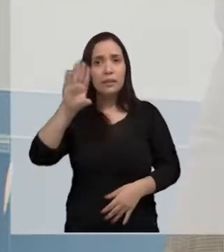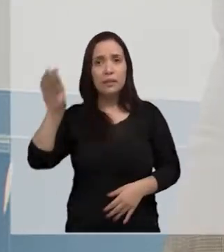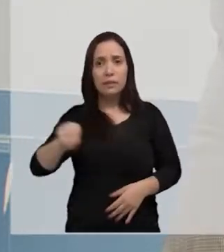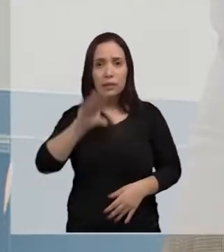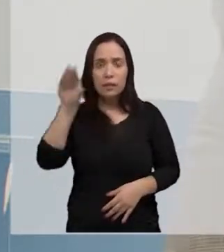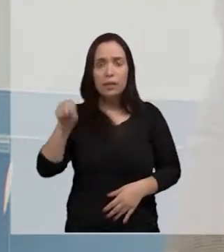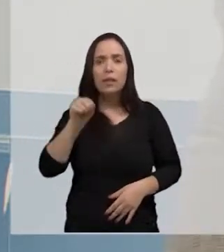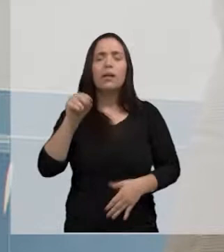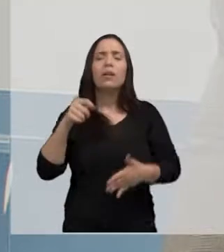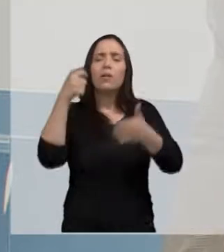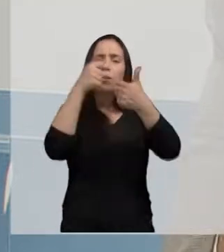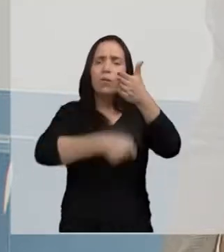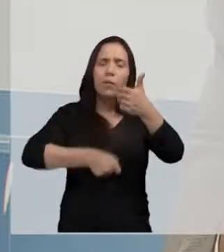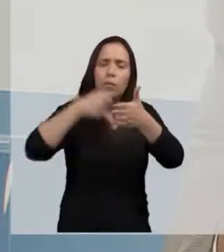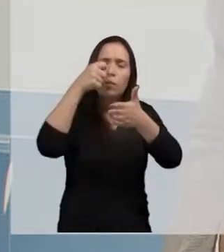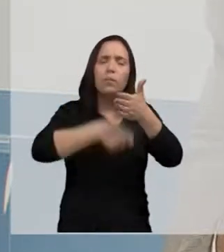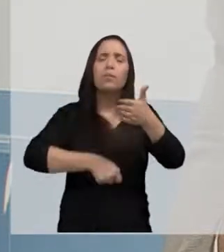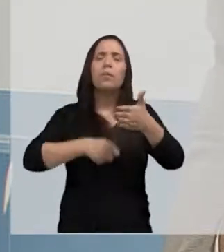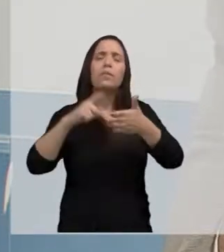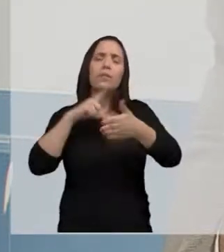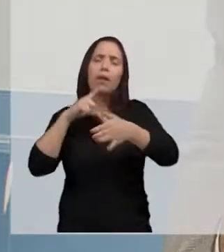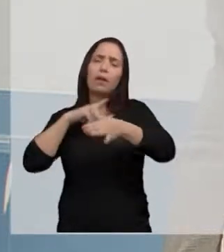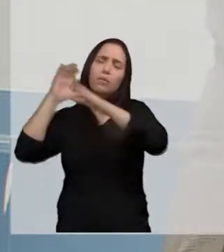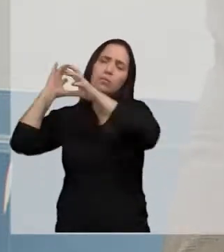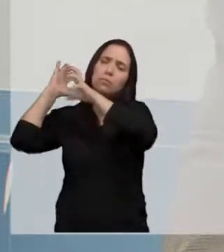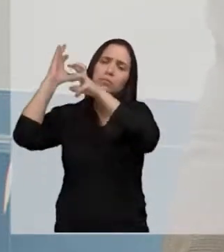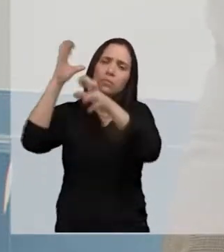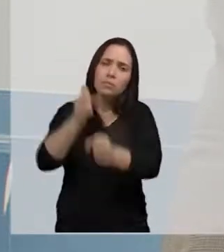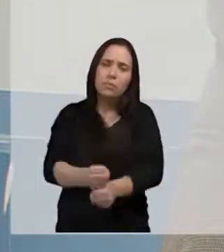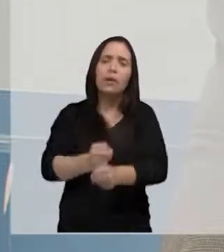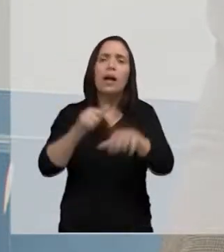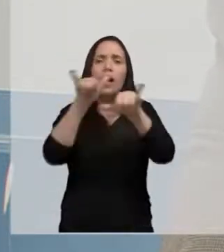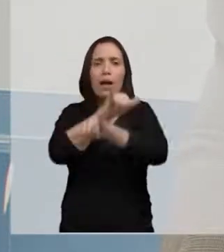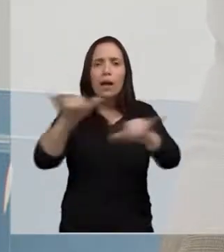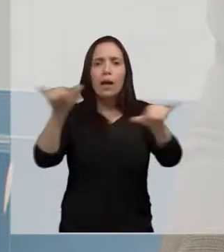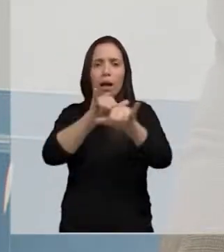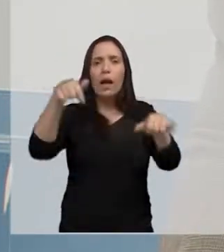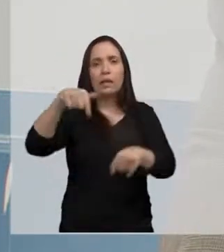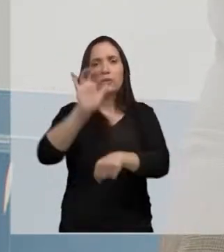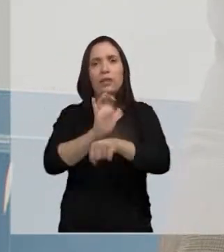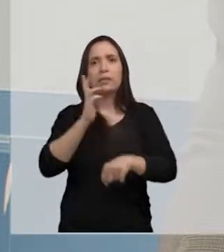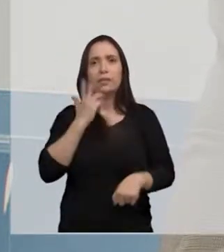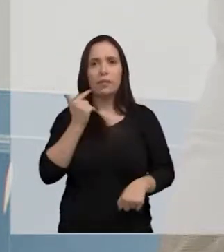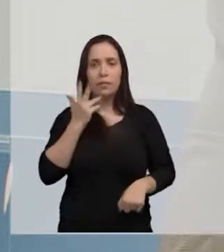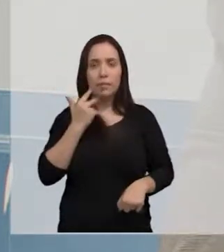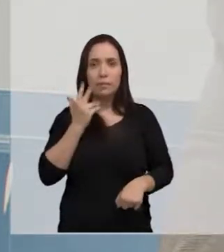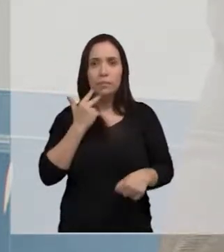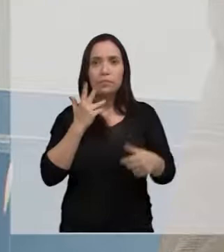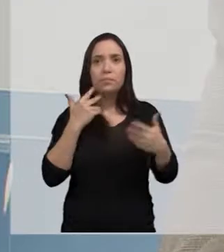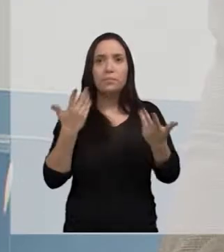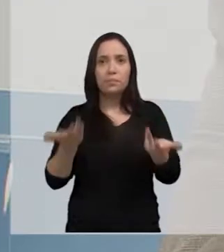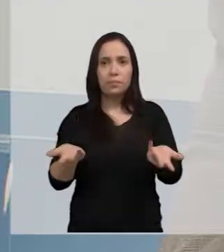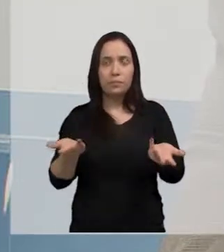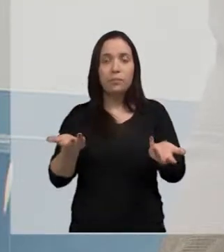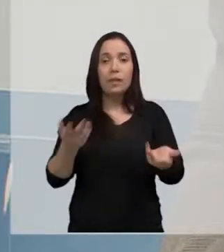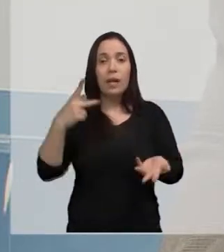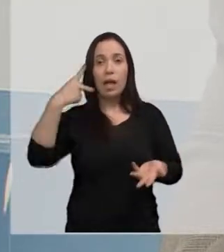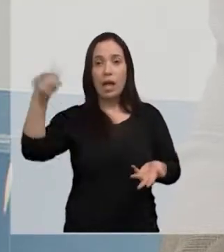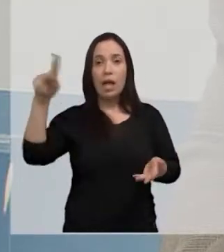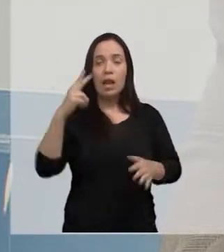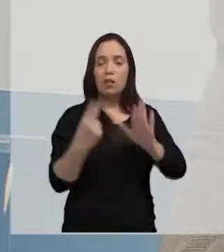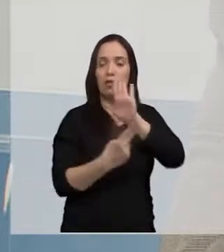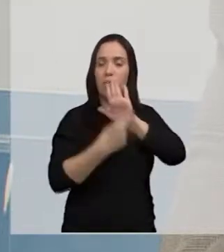tudo, e teve todas as vitórias possíveis e imagináveis aqui na campanha no Ceará. E resguardou o seu